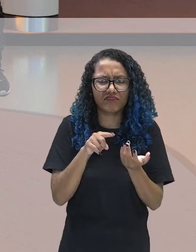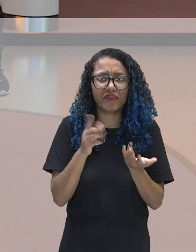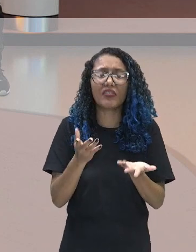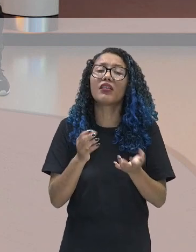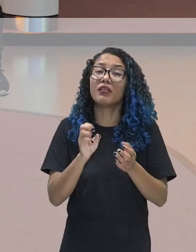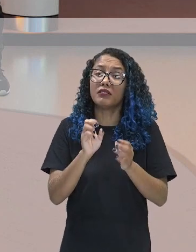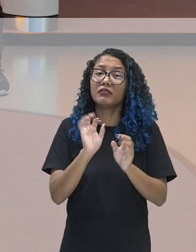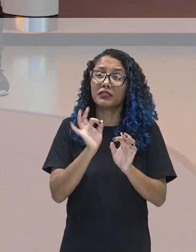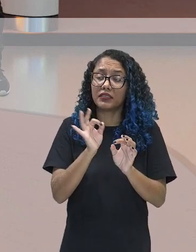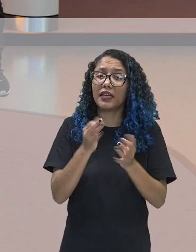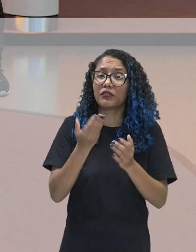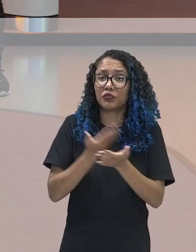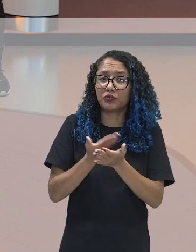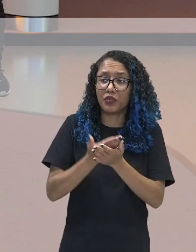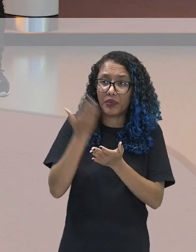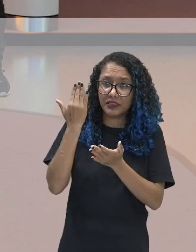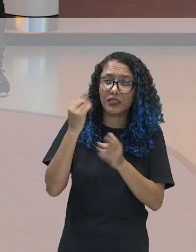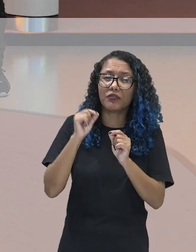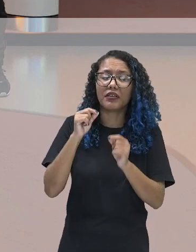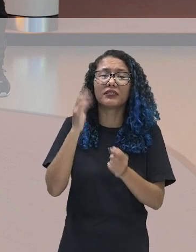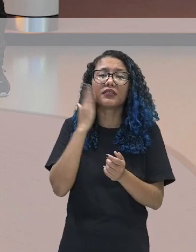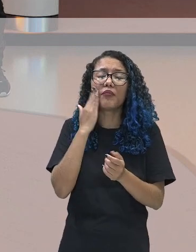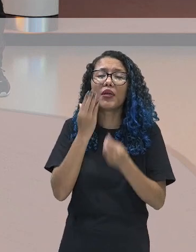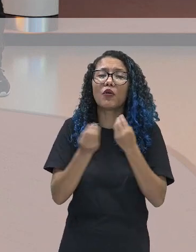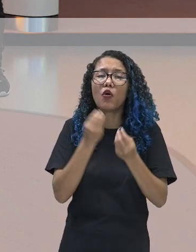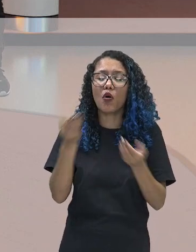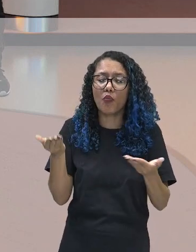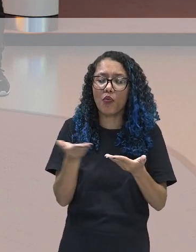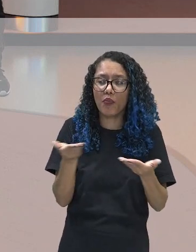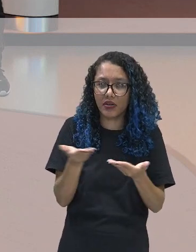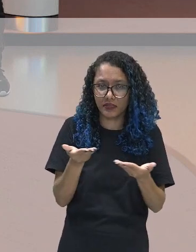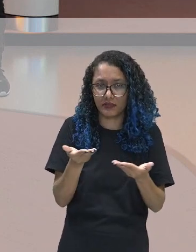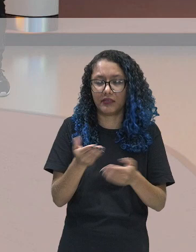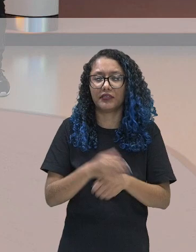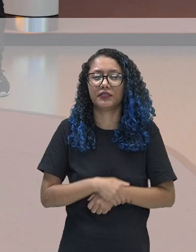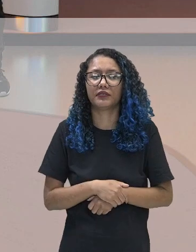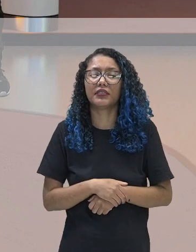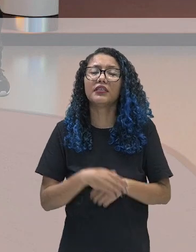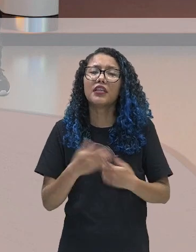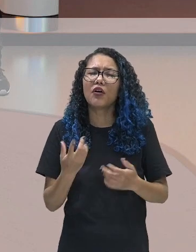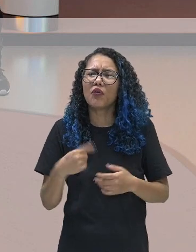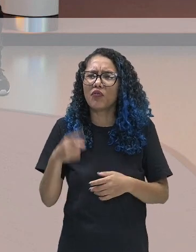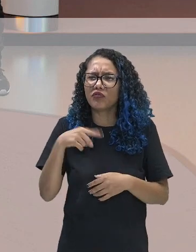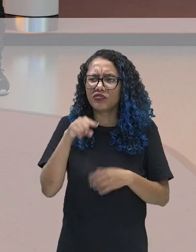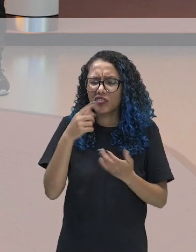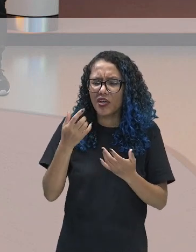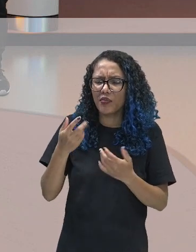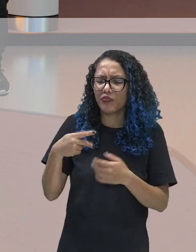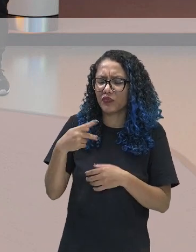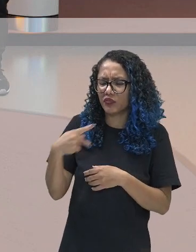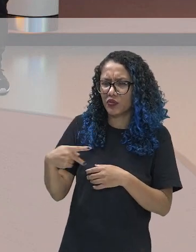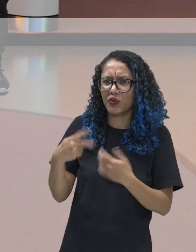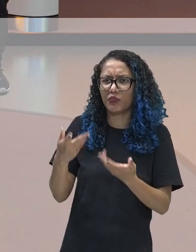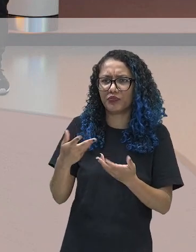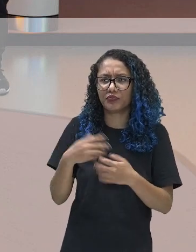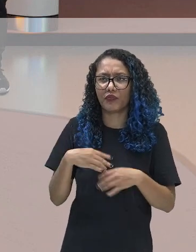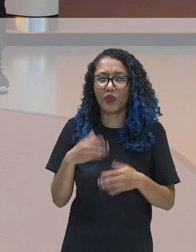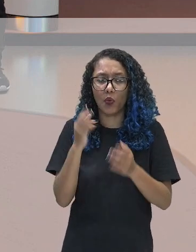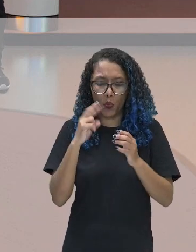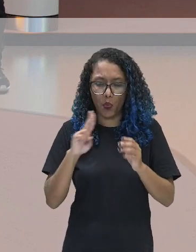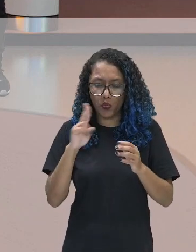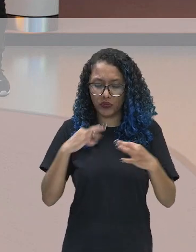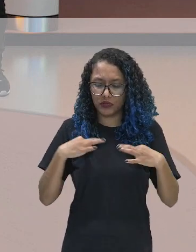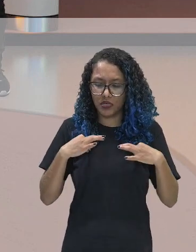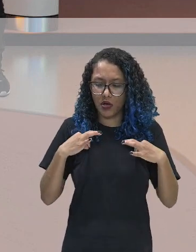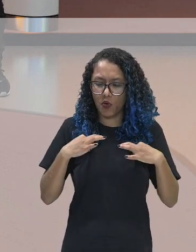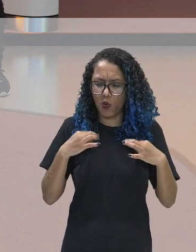o presente. Professor, por que o senhor está usando uma roupa ao estilo dessa